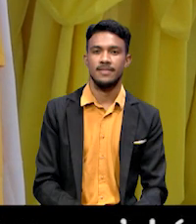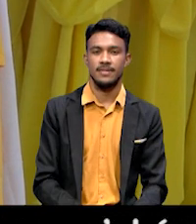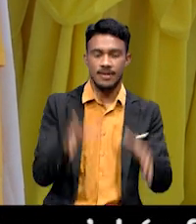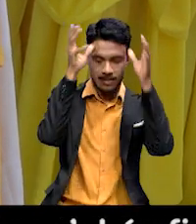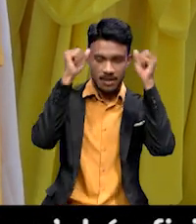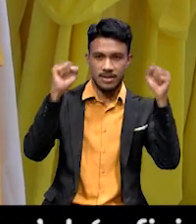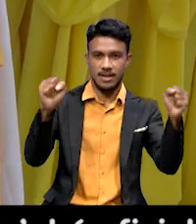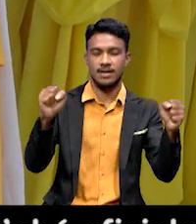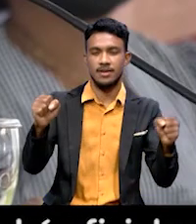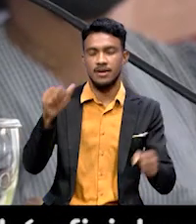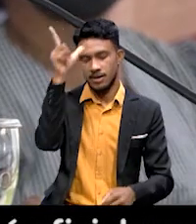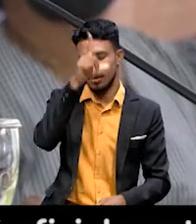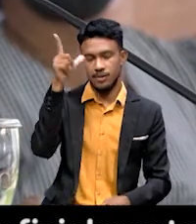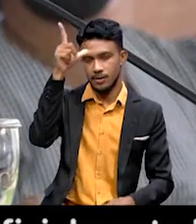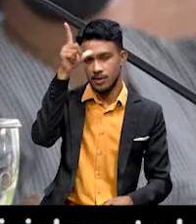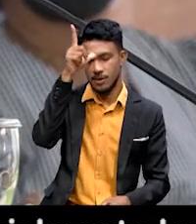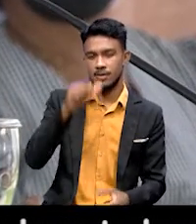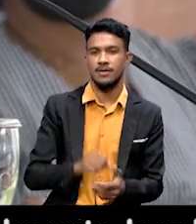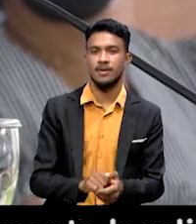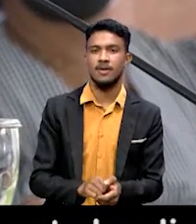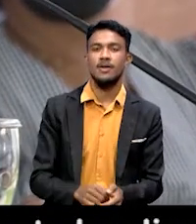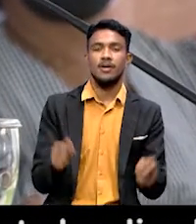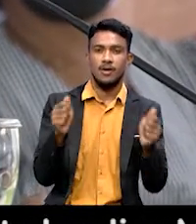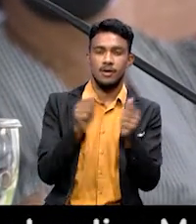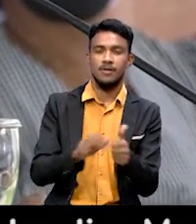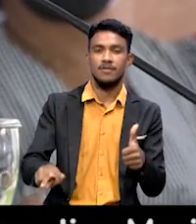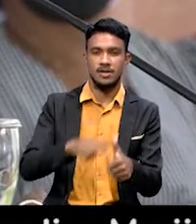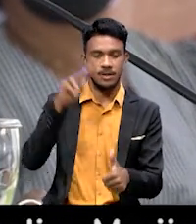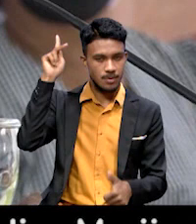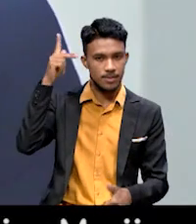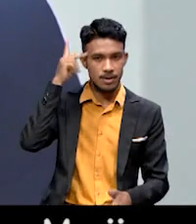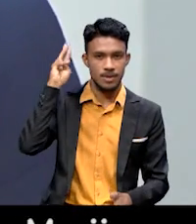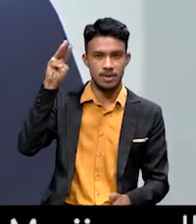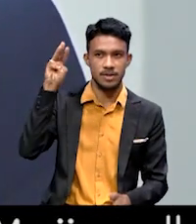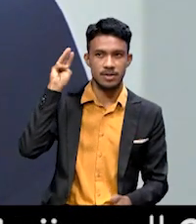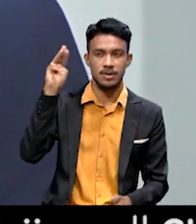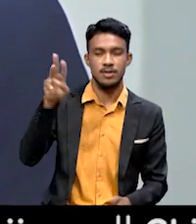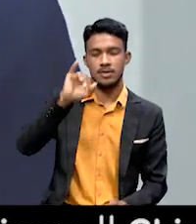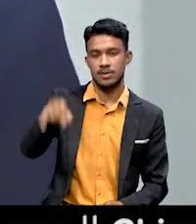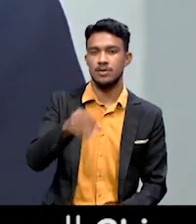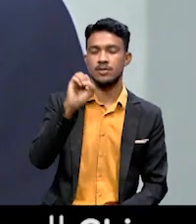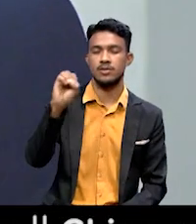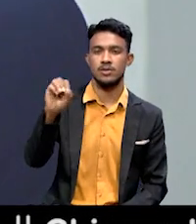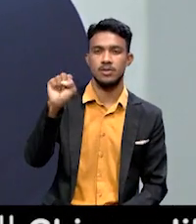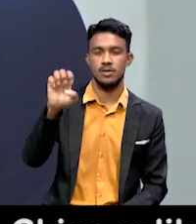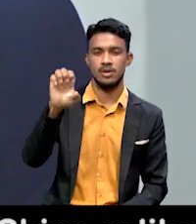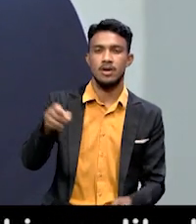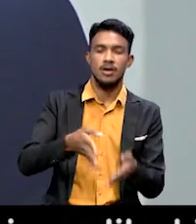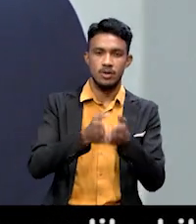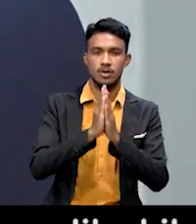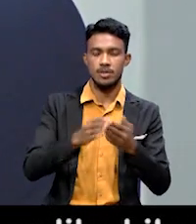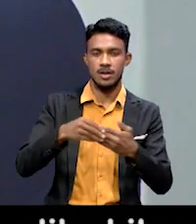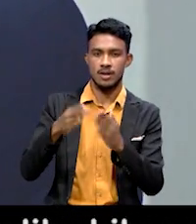Presidente Republika Francisco Guterres Luolo ho vice primeiro ministro José Maria dos Reis husu ba ukung nain sira atu